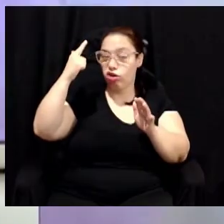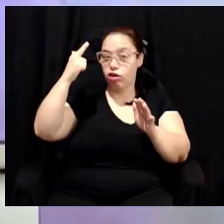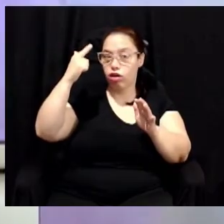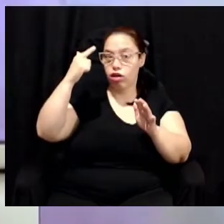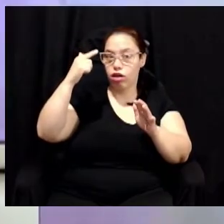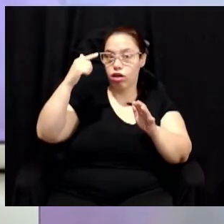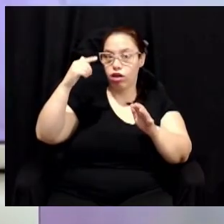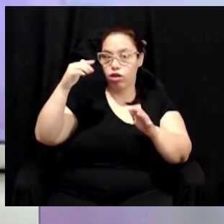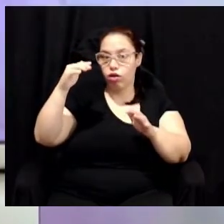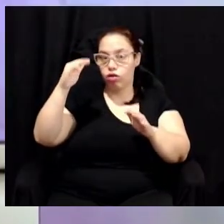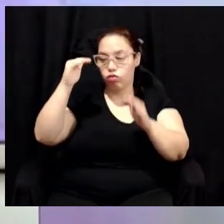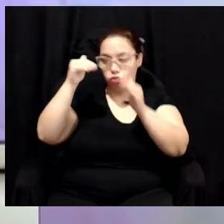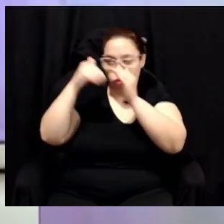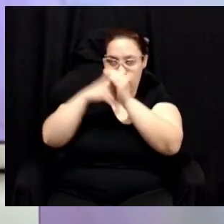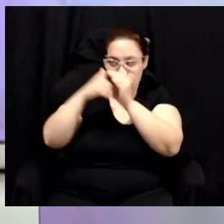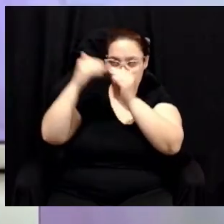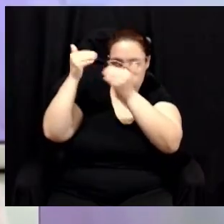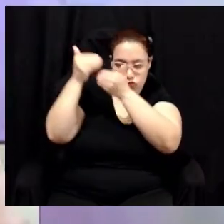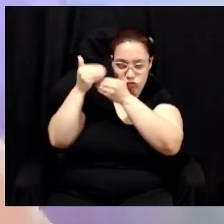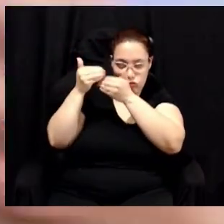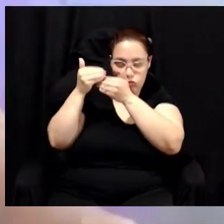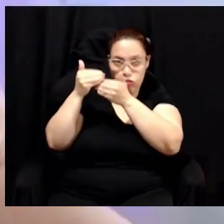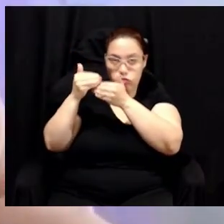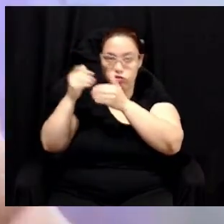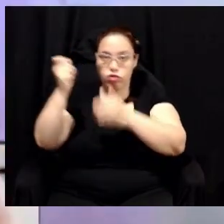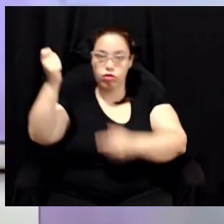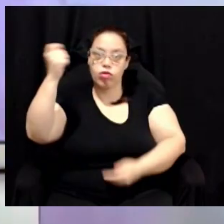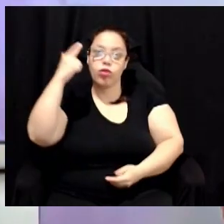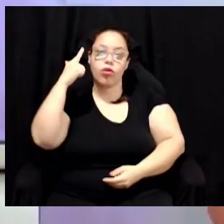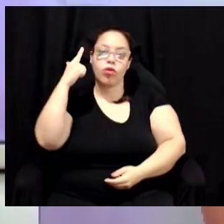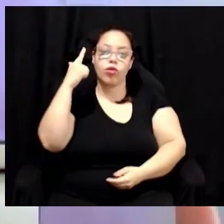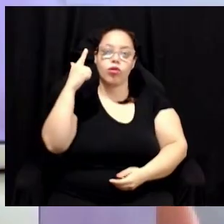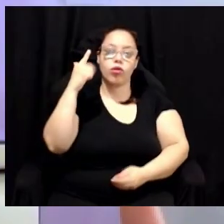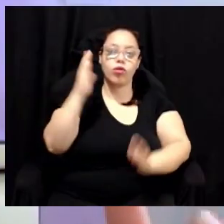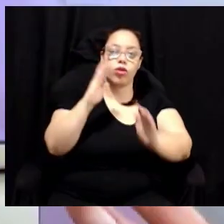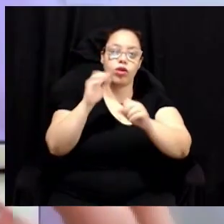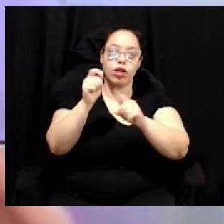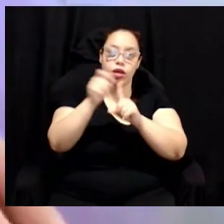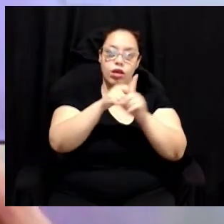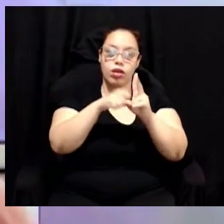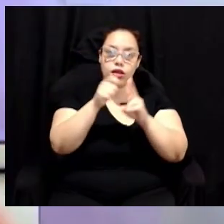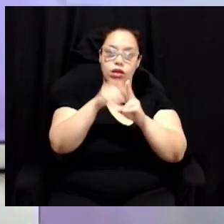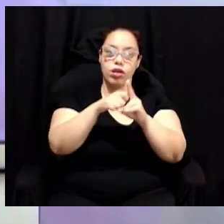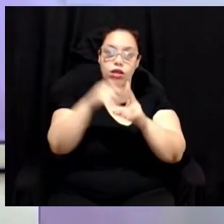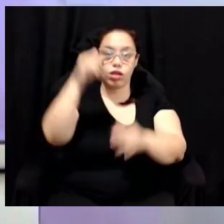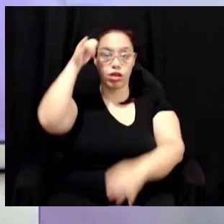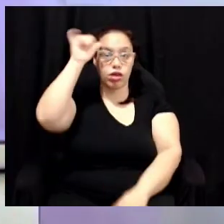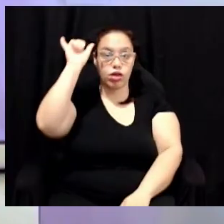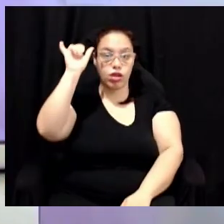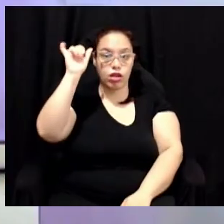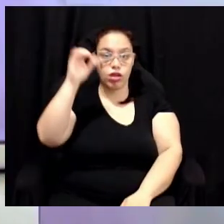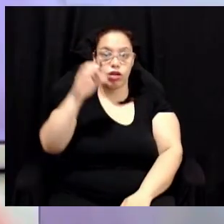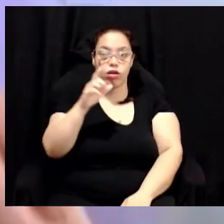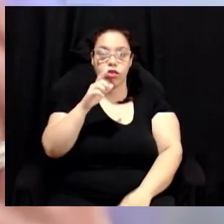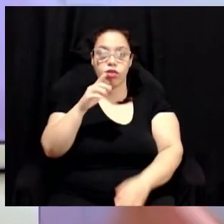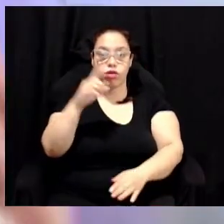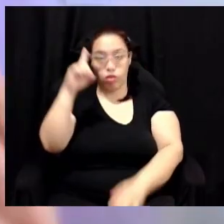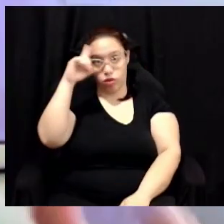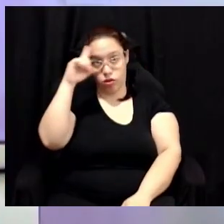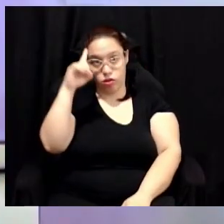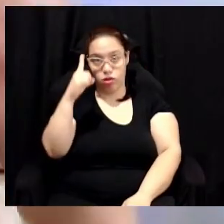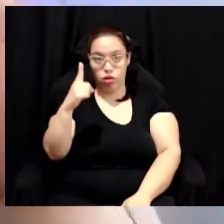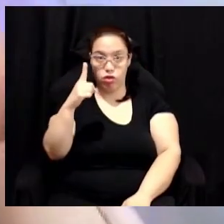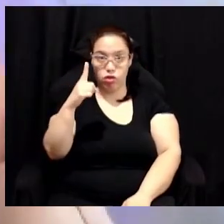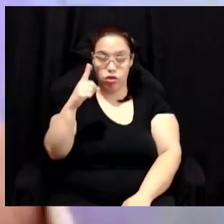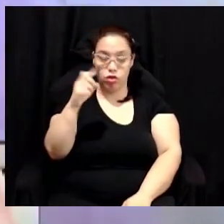pouco de fotoproteção. Então, se você vai se expor muito ao sol naquele mês, dá uma evitada o consumo diário. Você pode consumir um